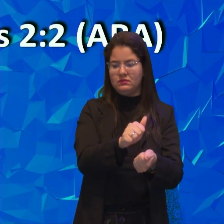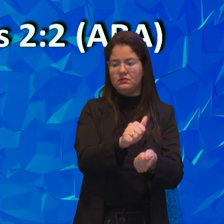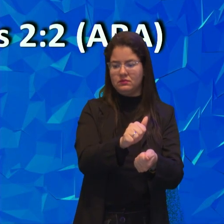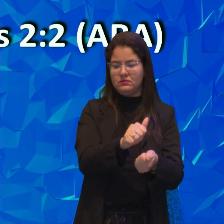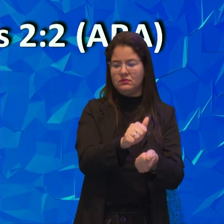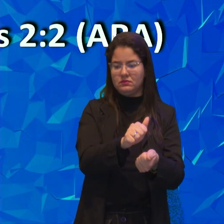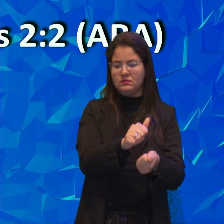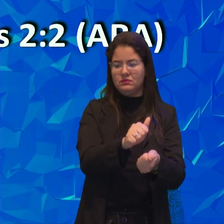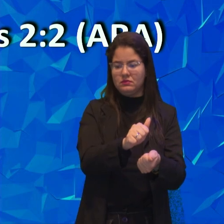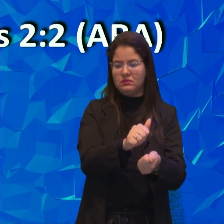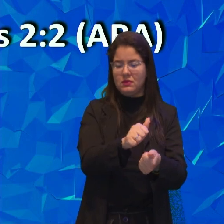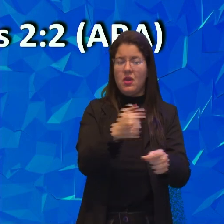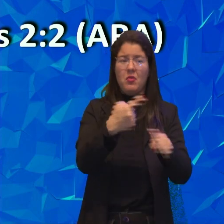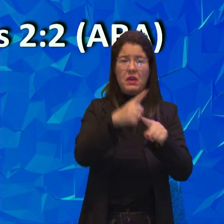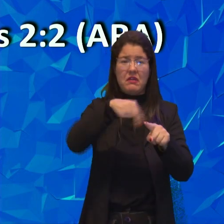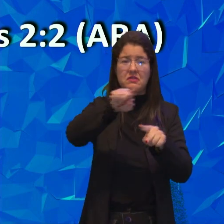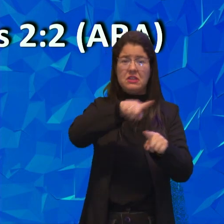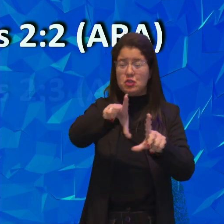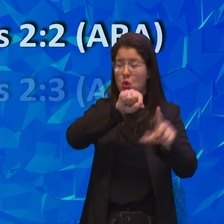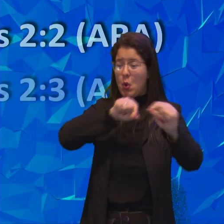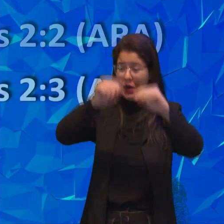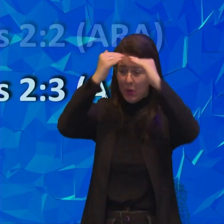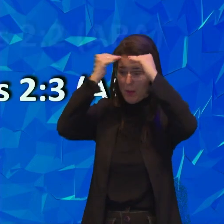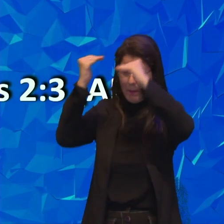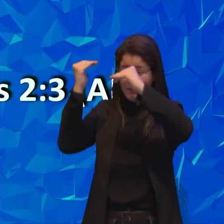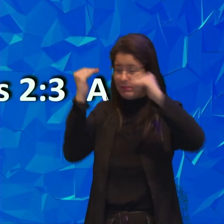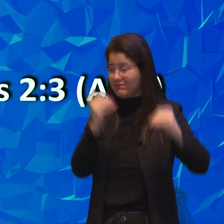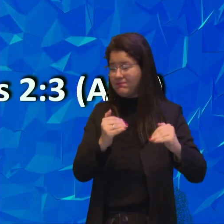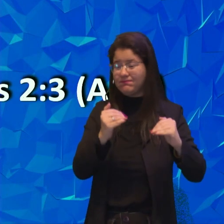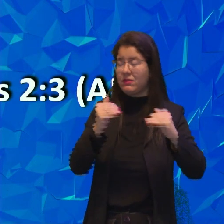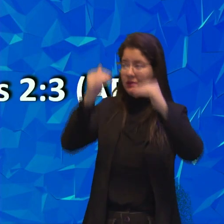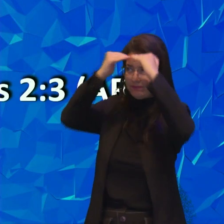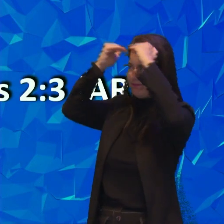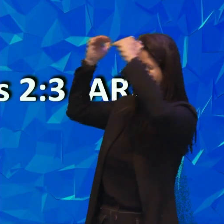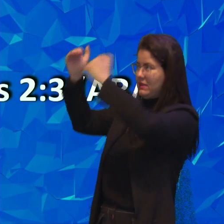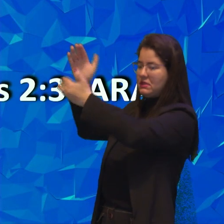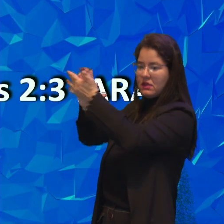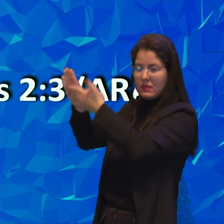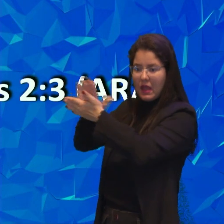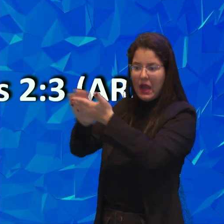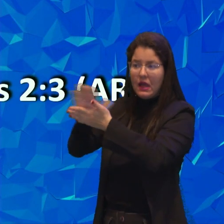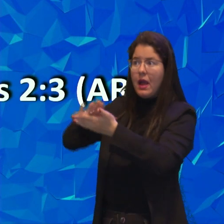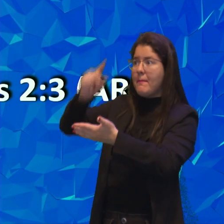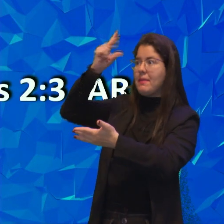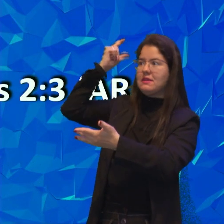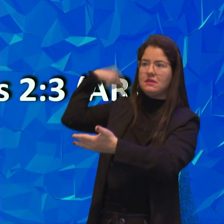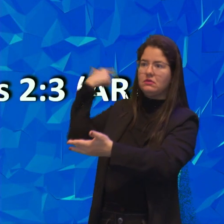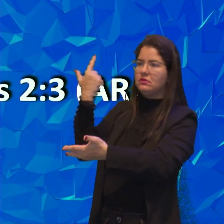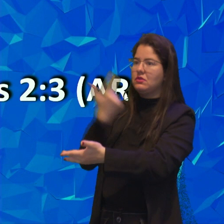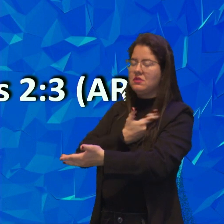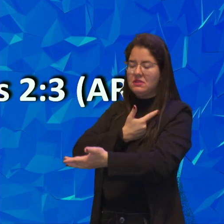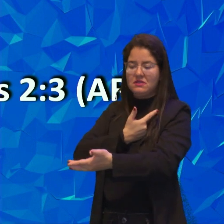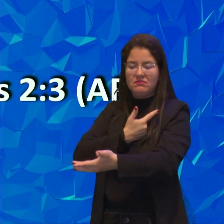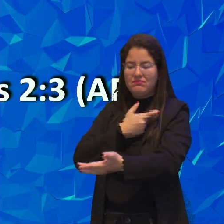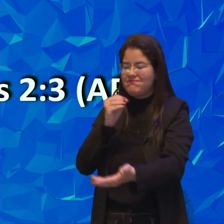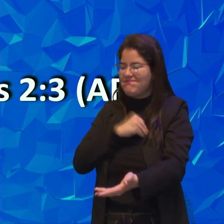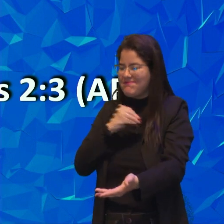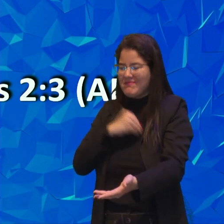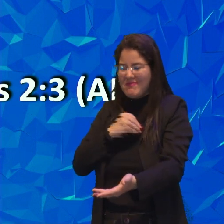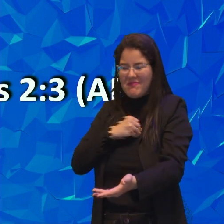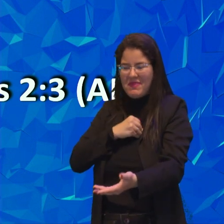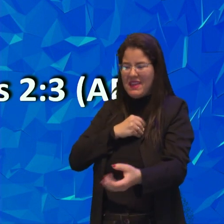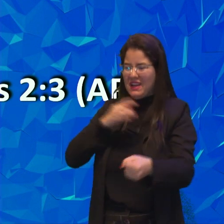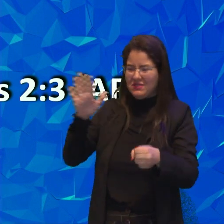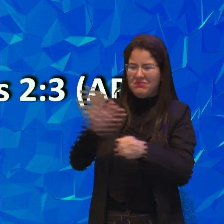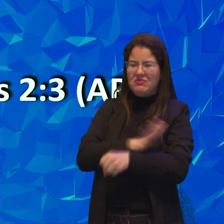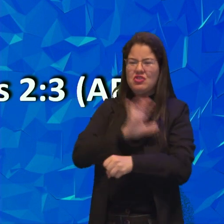agora atua nos filhos da desobediência, entre os quais também todos nós andávamos outrora, segundo as inclinações da